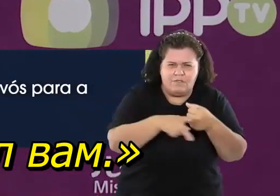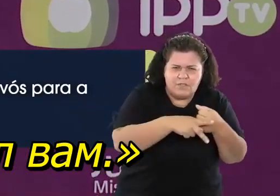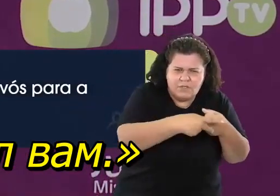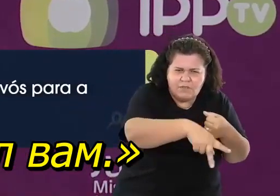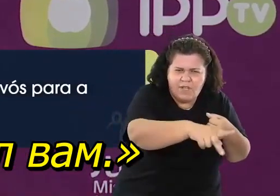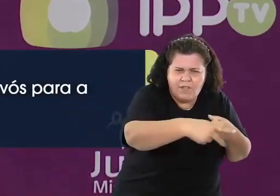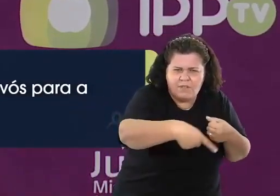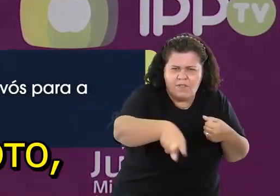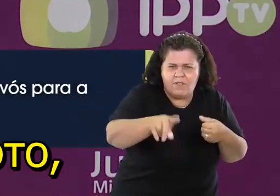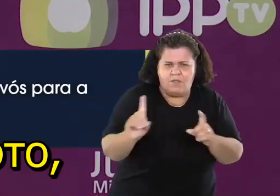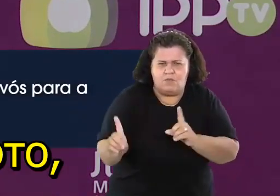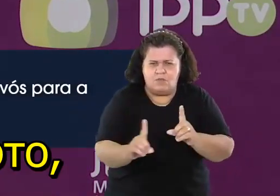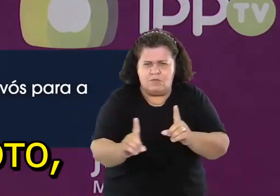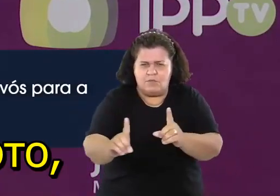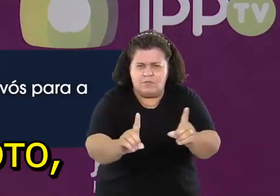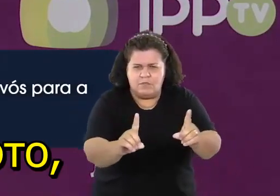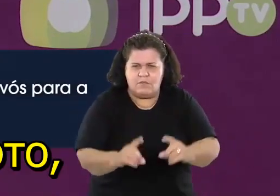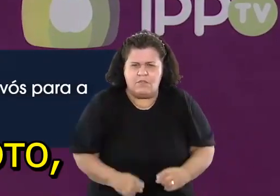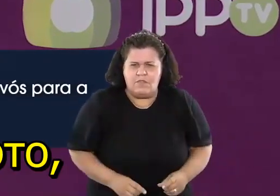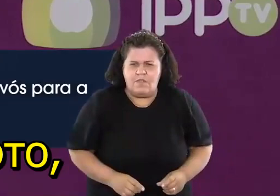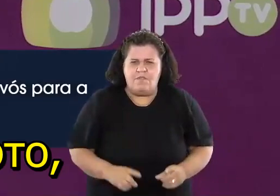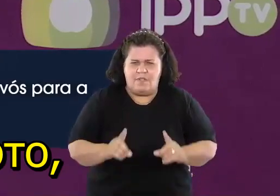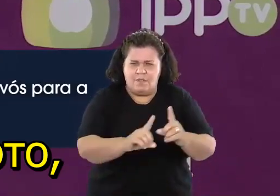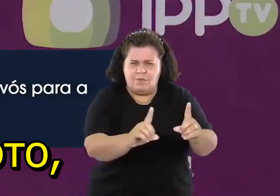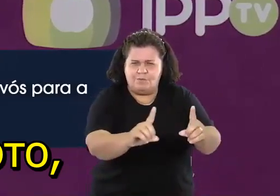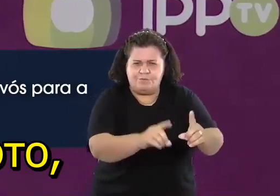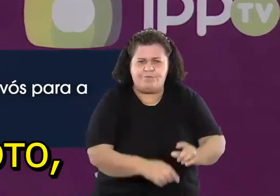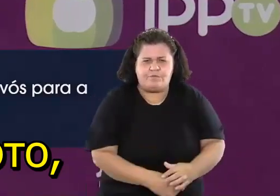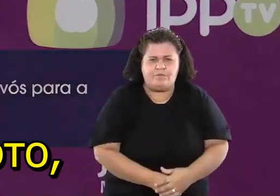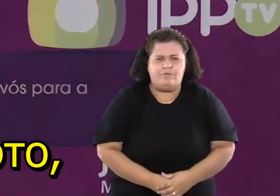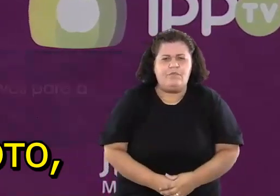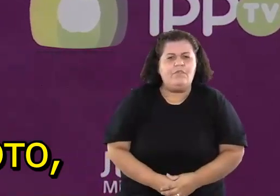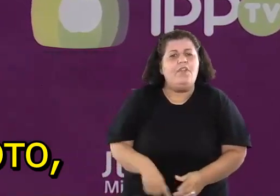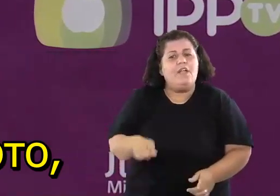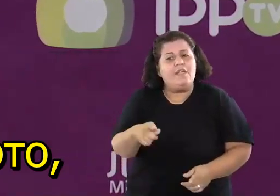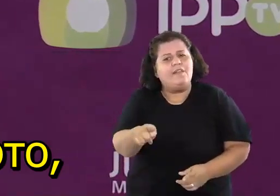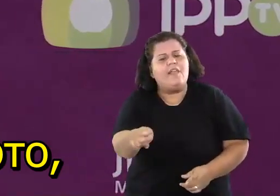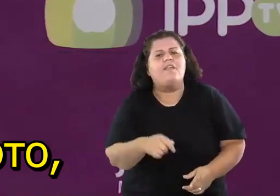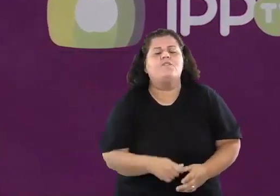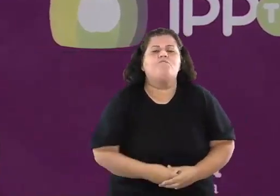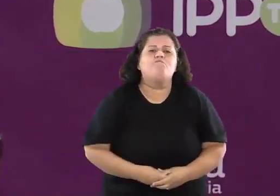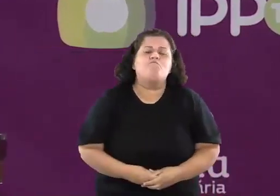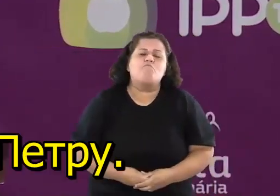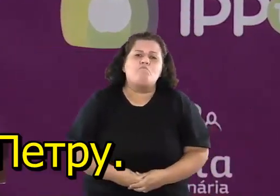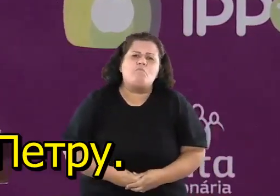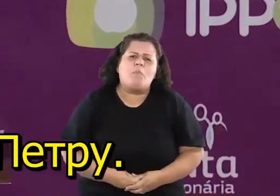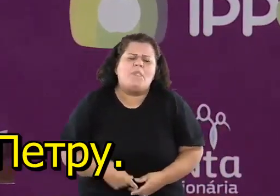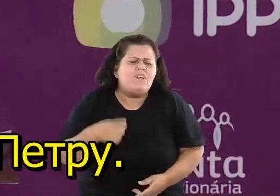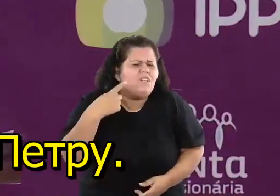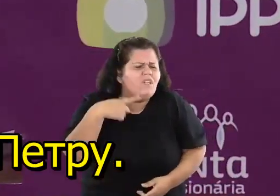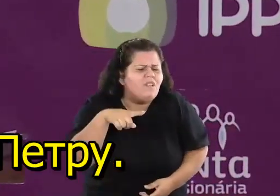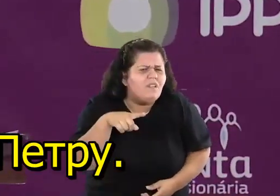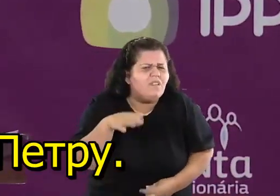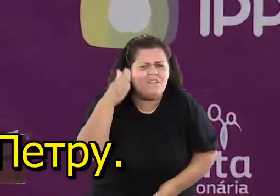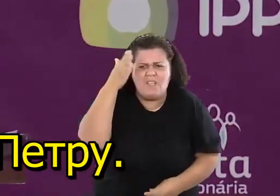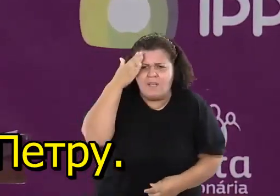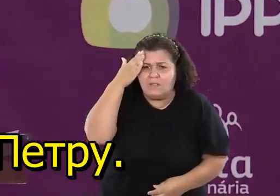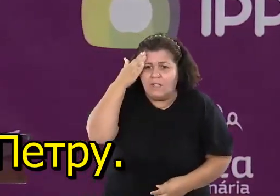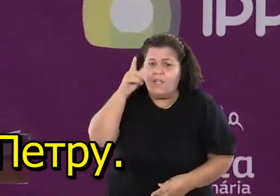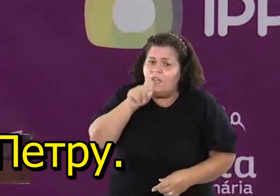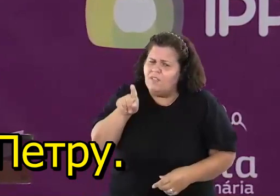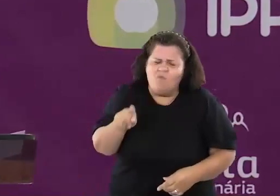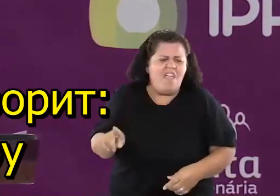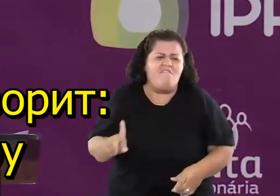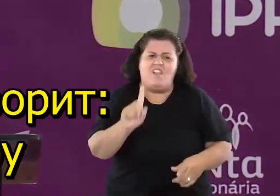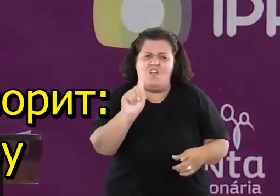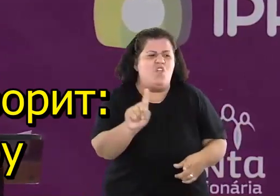vos disse. Notem que Jesus está dizendo isso, e ele não prioriza